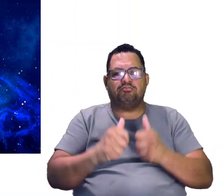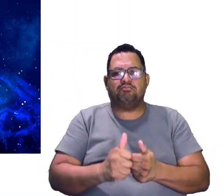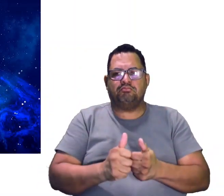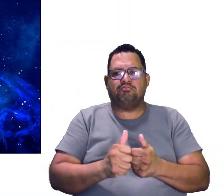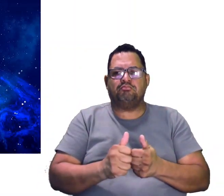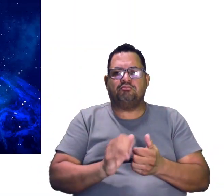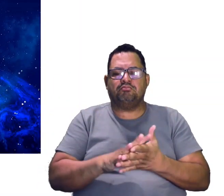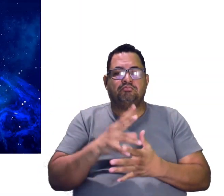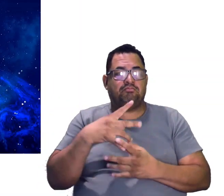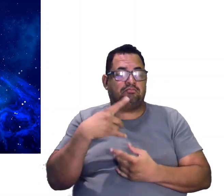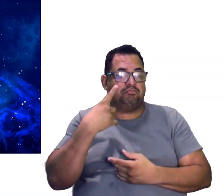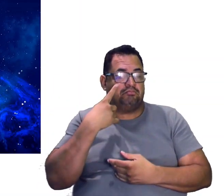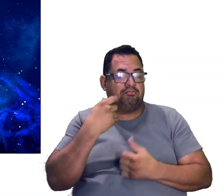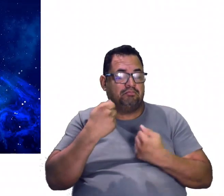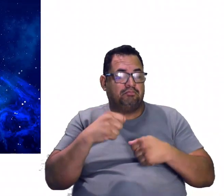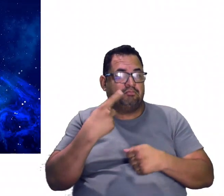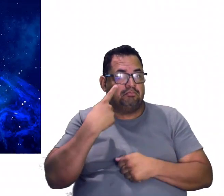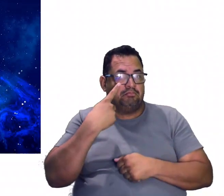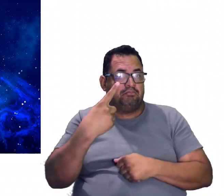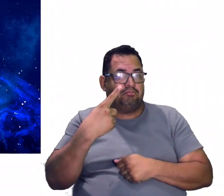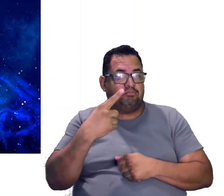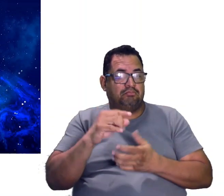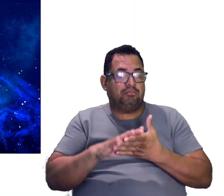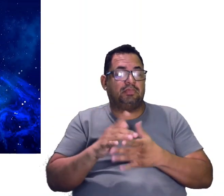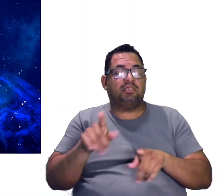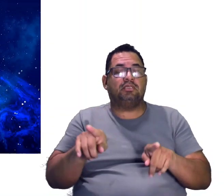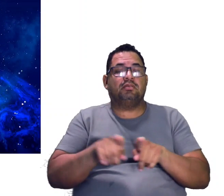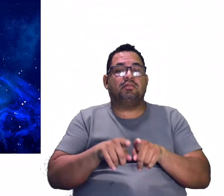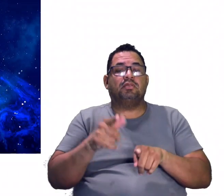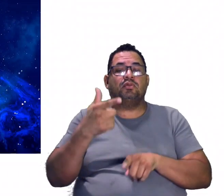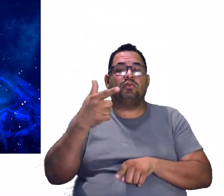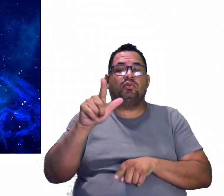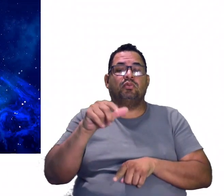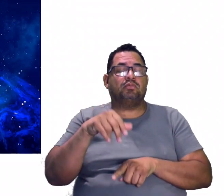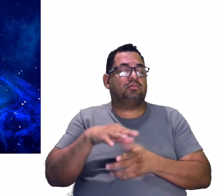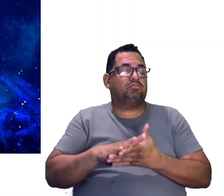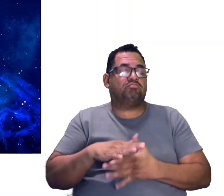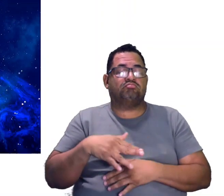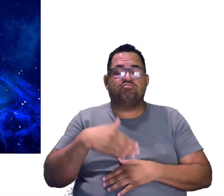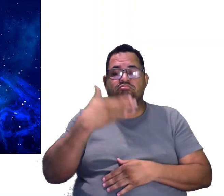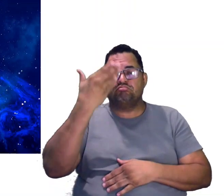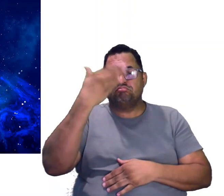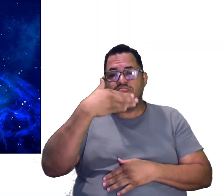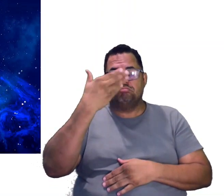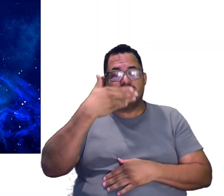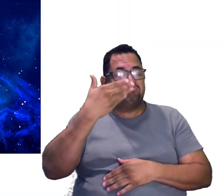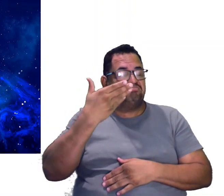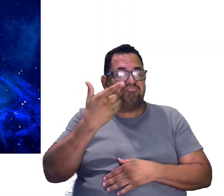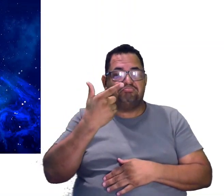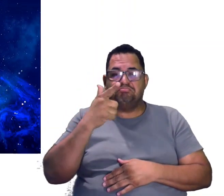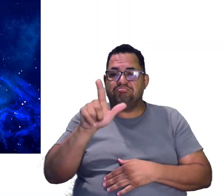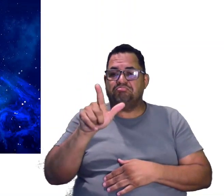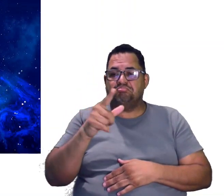e até em muitas que não se podemos ver. E aí, o que significa, tá bom?